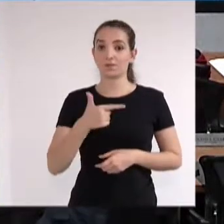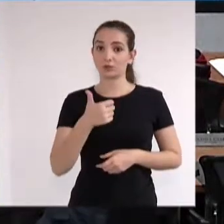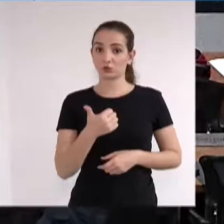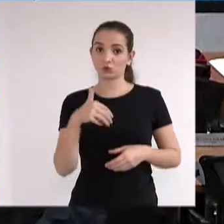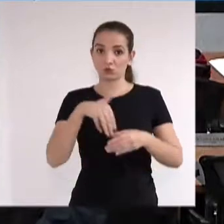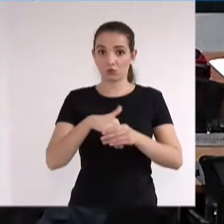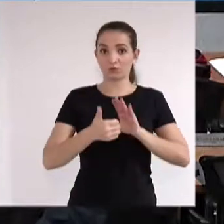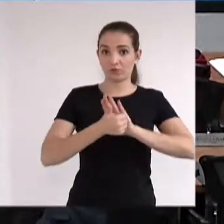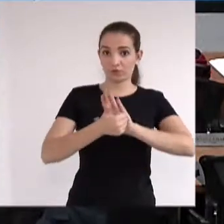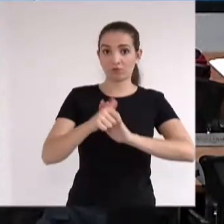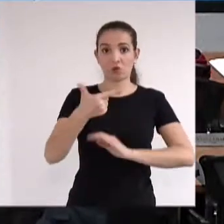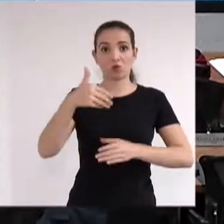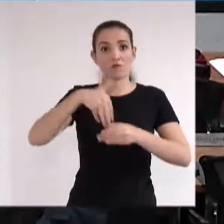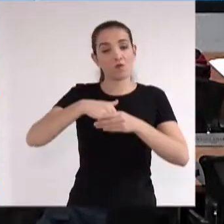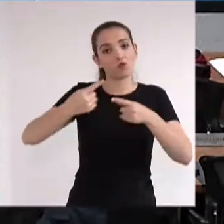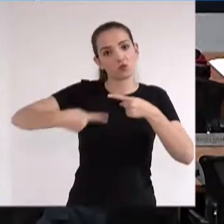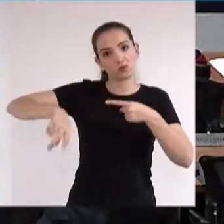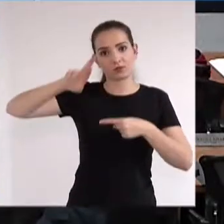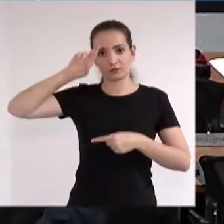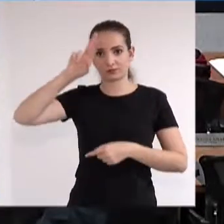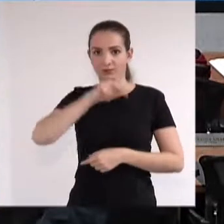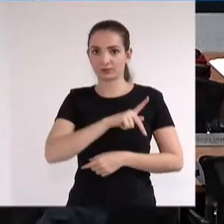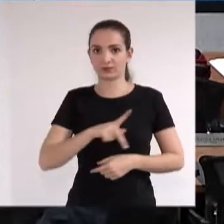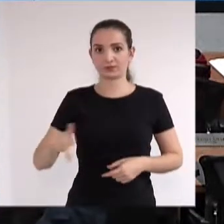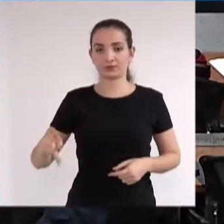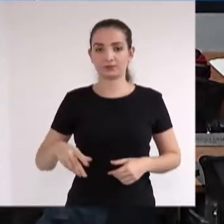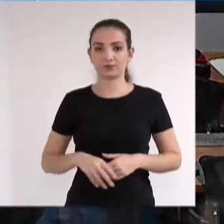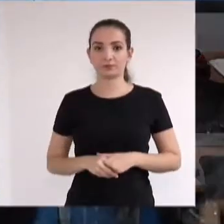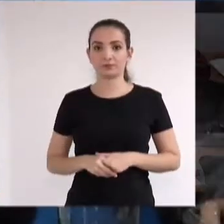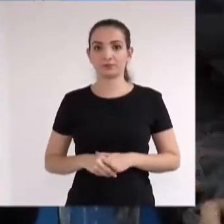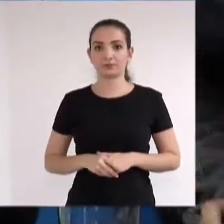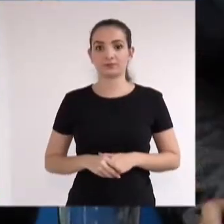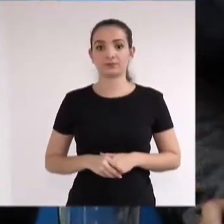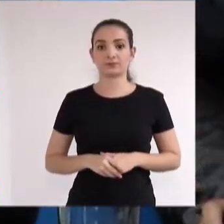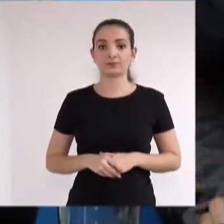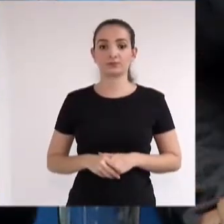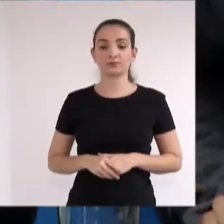Votos favoráveis, nenhum voto contrário, senhor presidente.